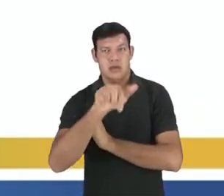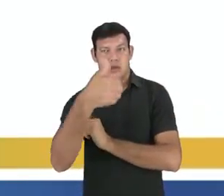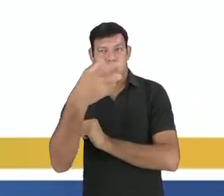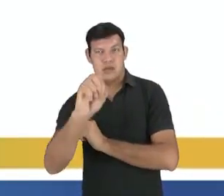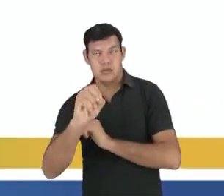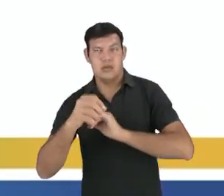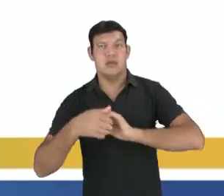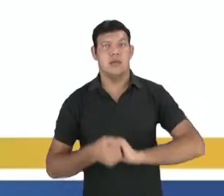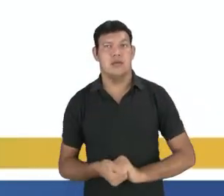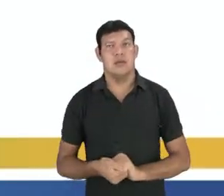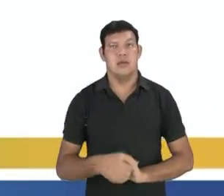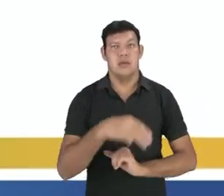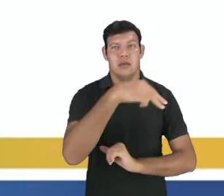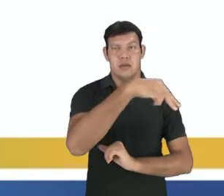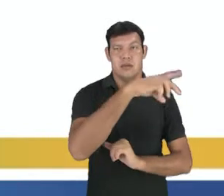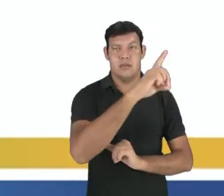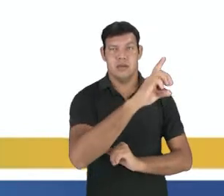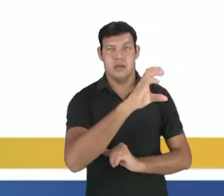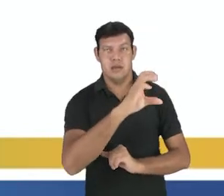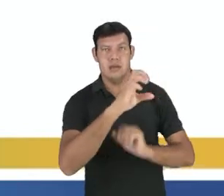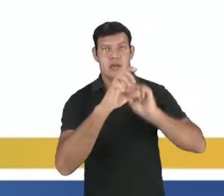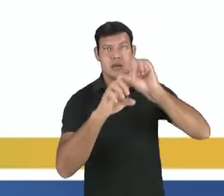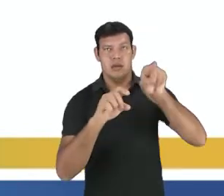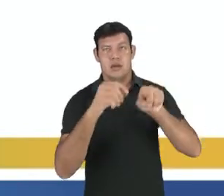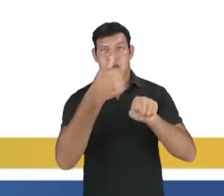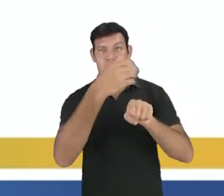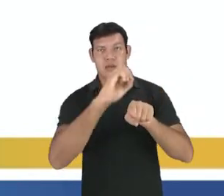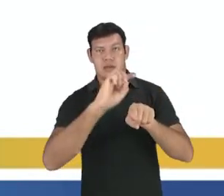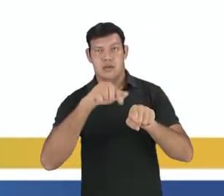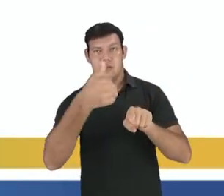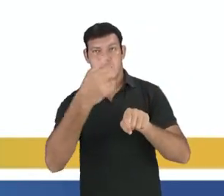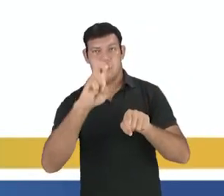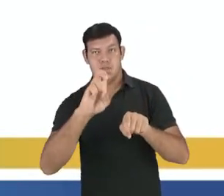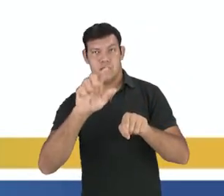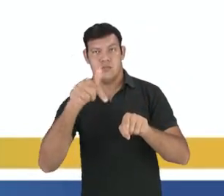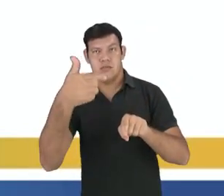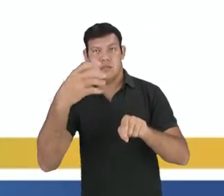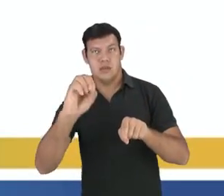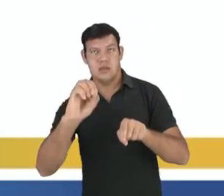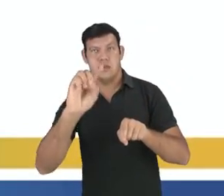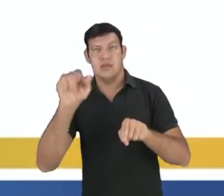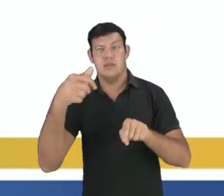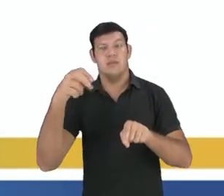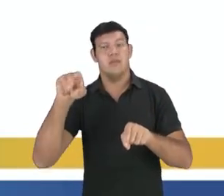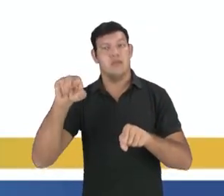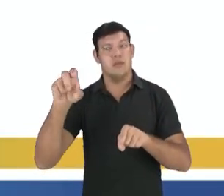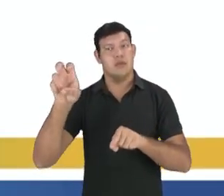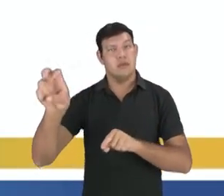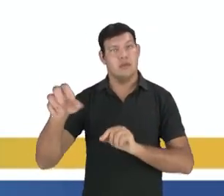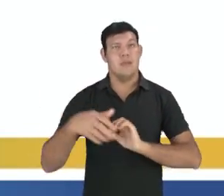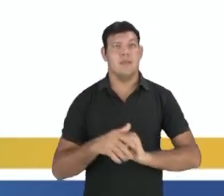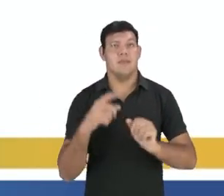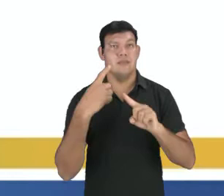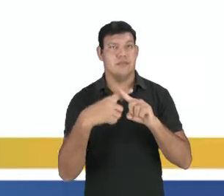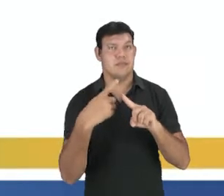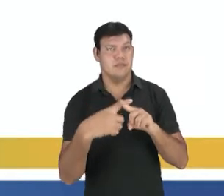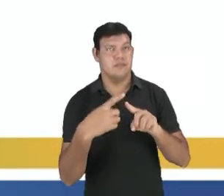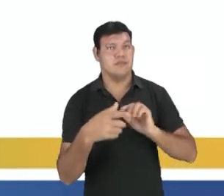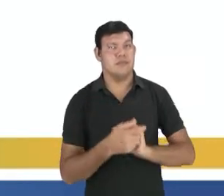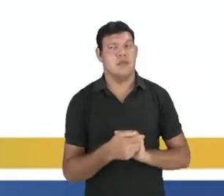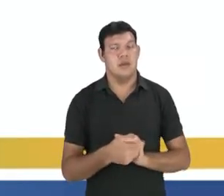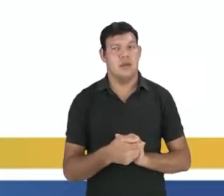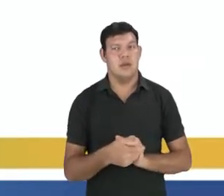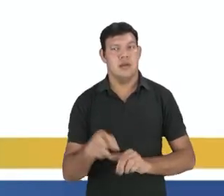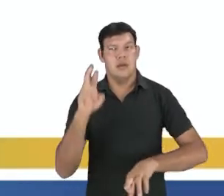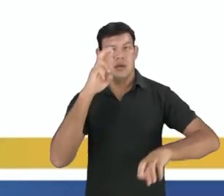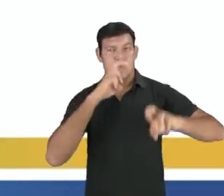como MDC de 10, 15 e 20 vai ser igual a 5. Por quê? Porque quando você olha